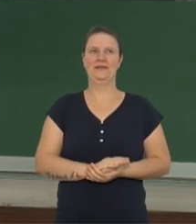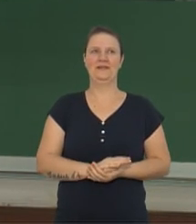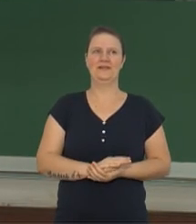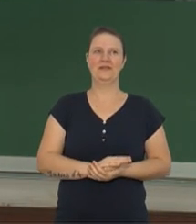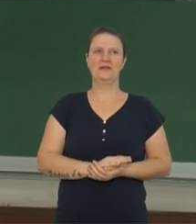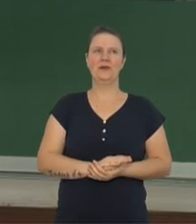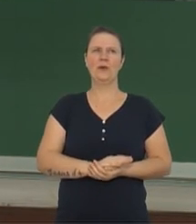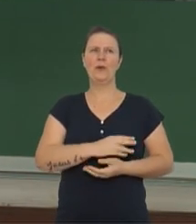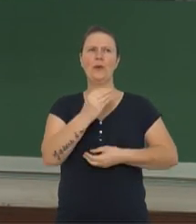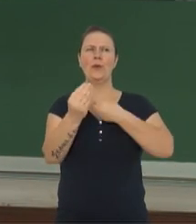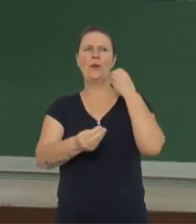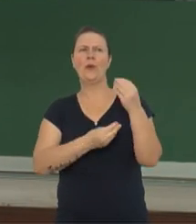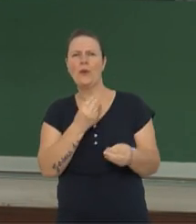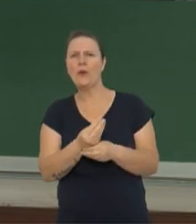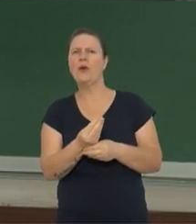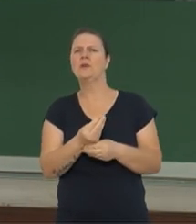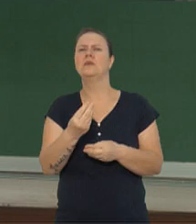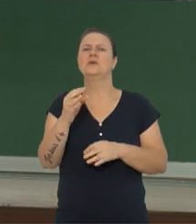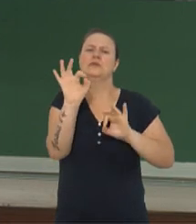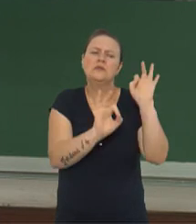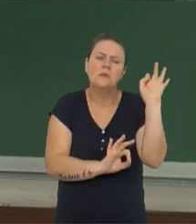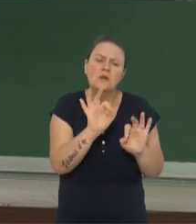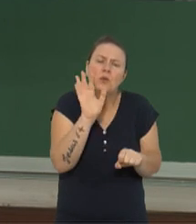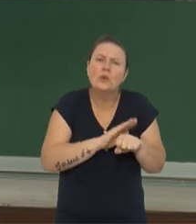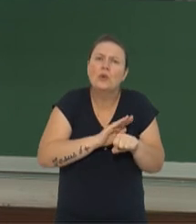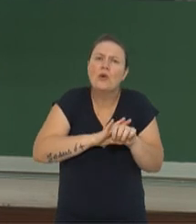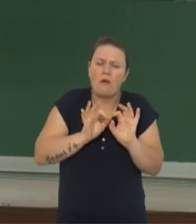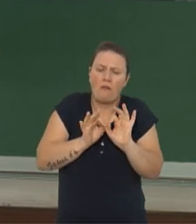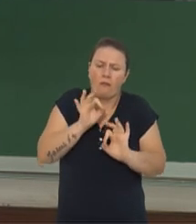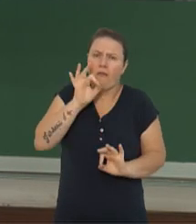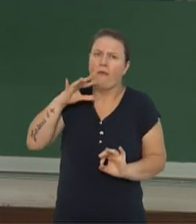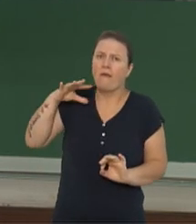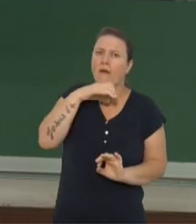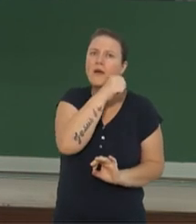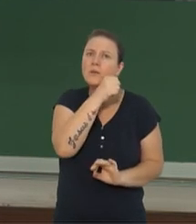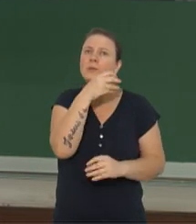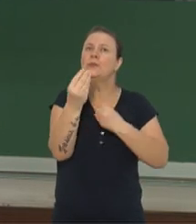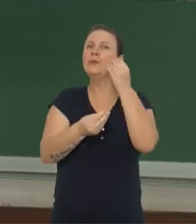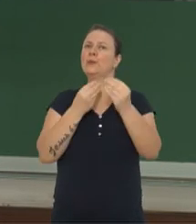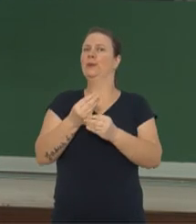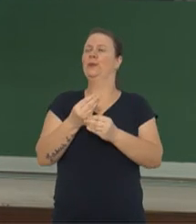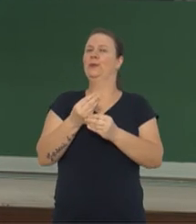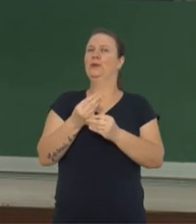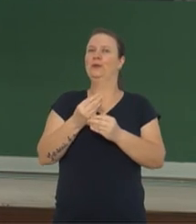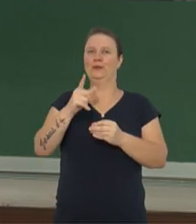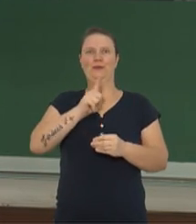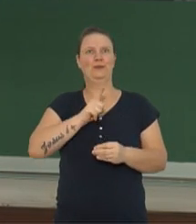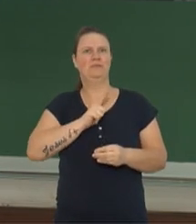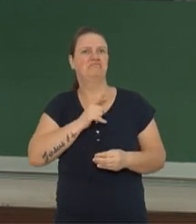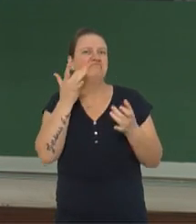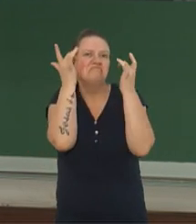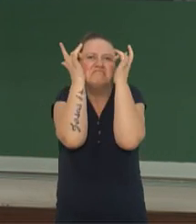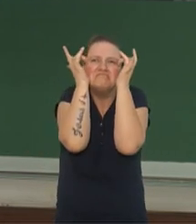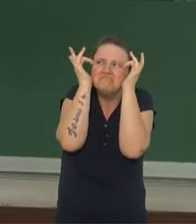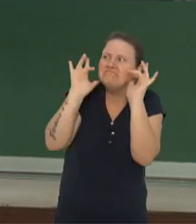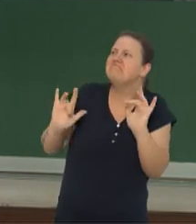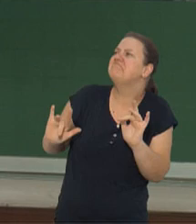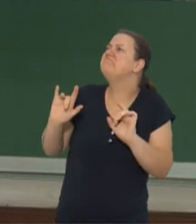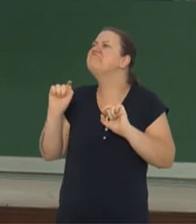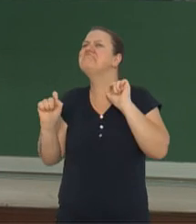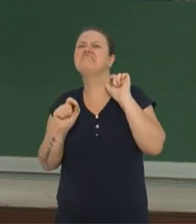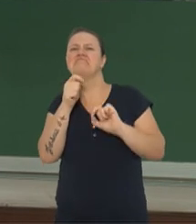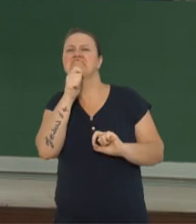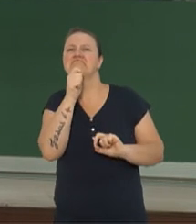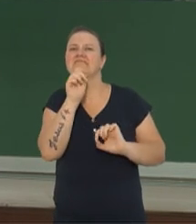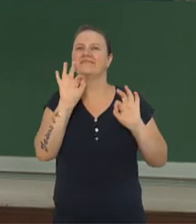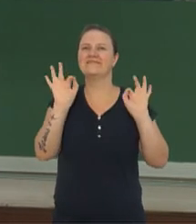¿Cómo es que se va a planear el seu tiempo que es curto? Pues aún no lo sé, todavía no lo sé, yo ainda no sé.